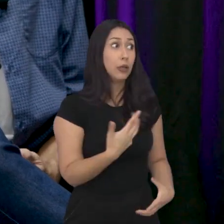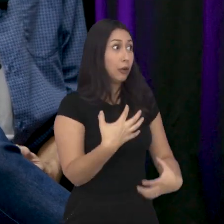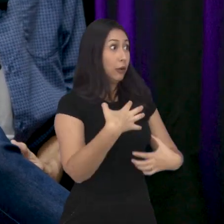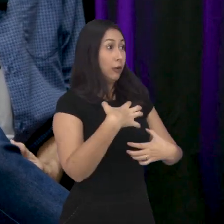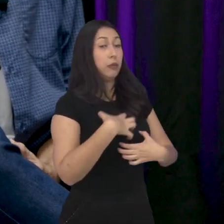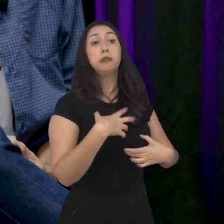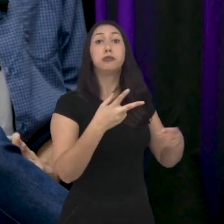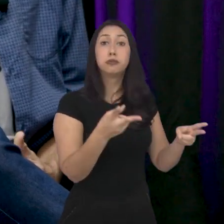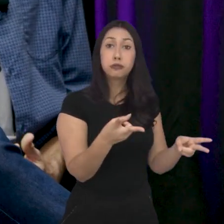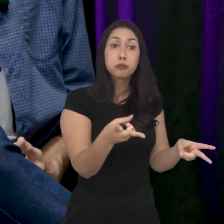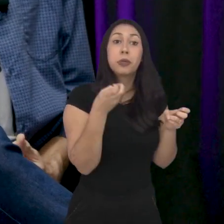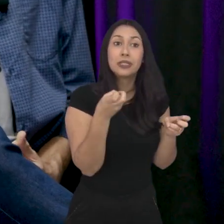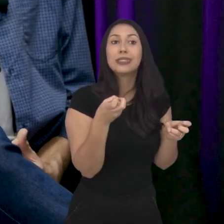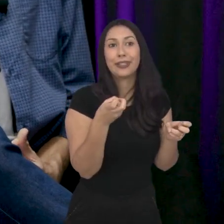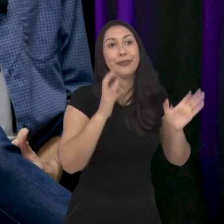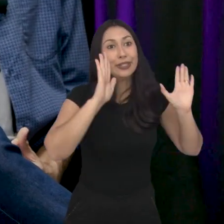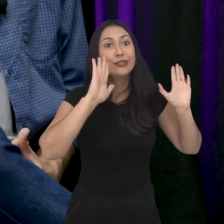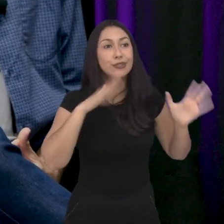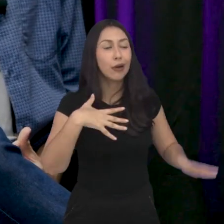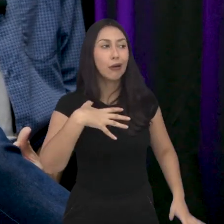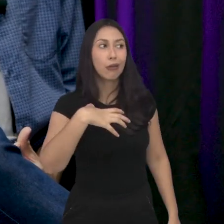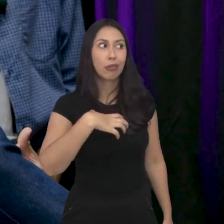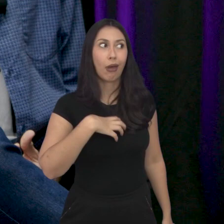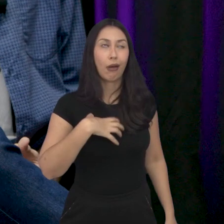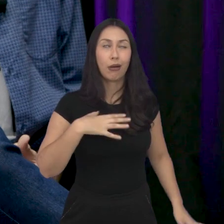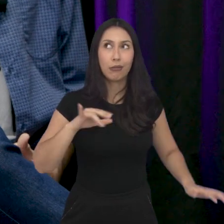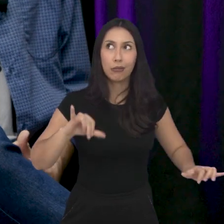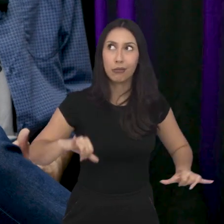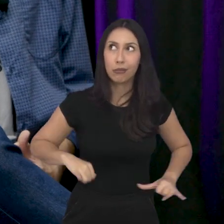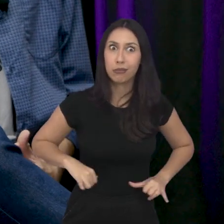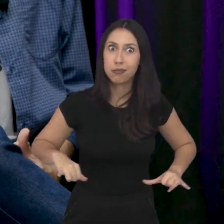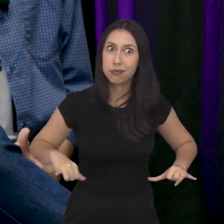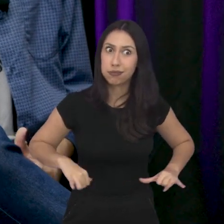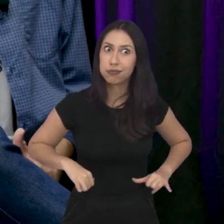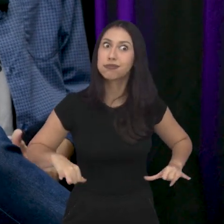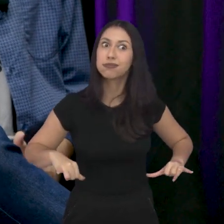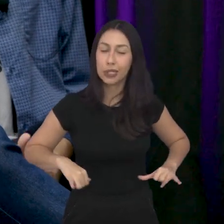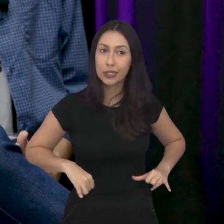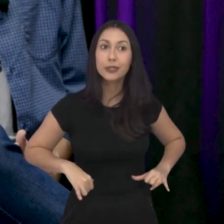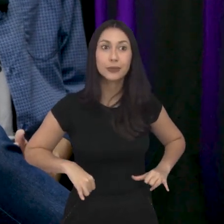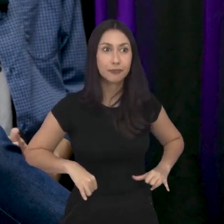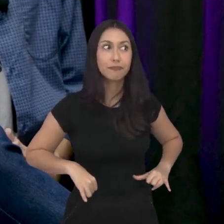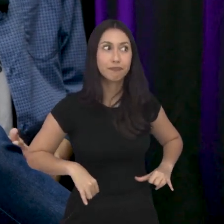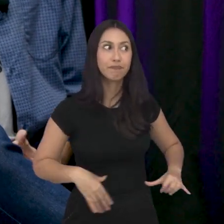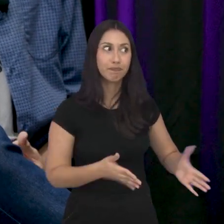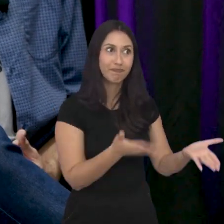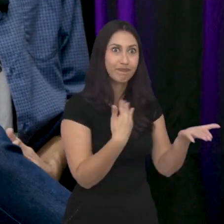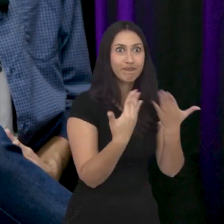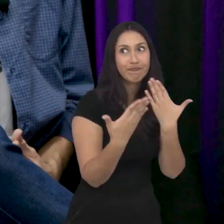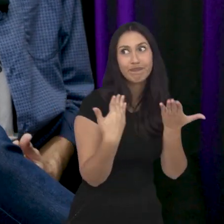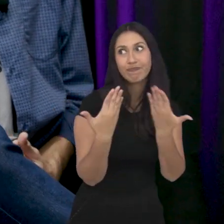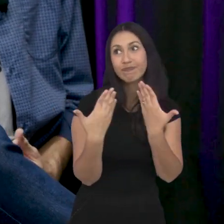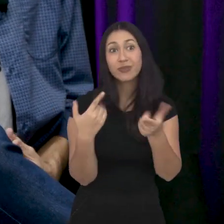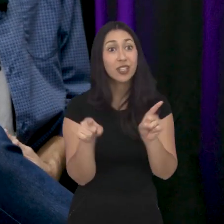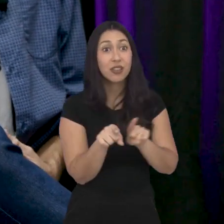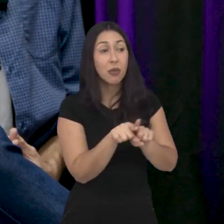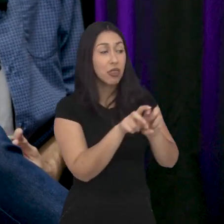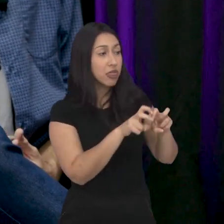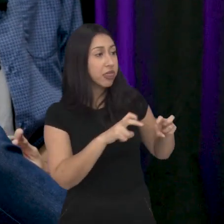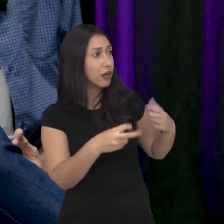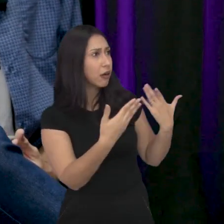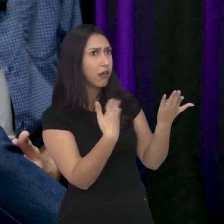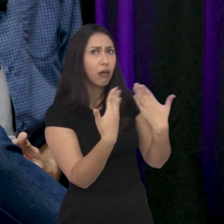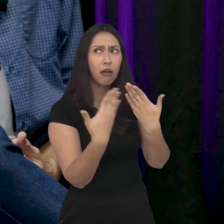às pessoas, já não é mais uma notícia, uma previsão na TV. As pessoas estão sentindo, comentando ali na mesa